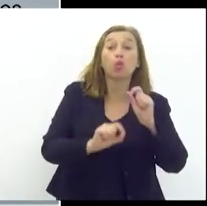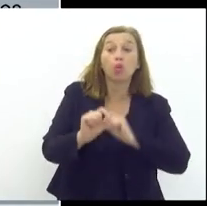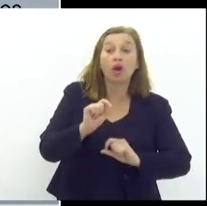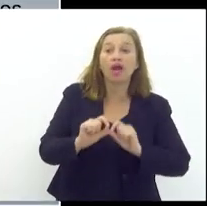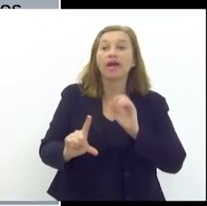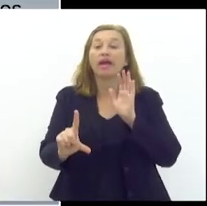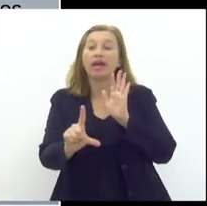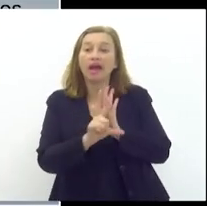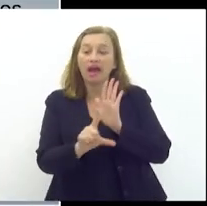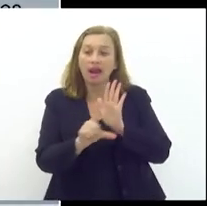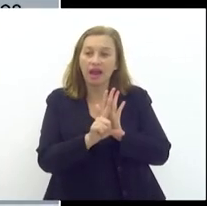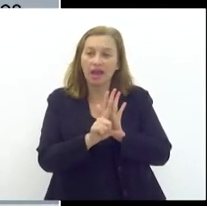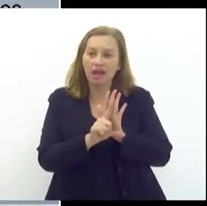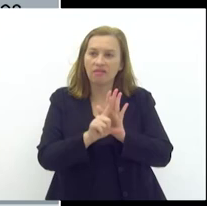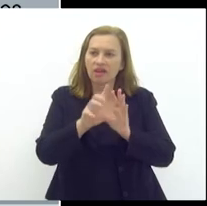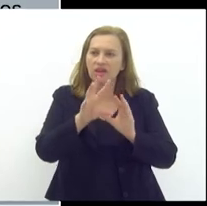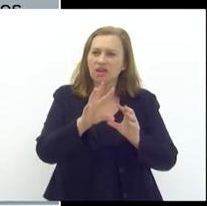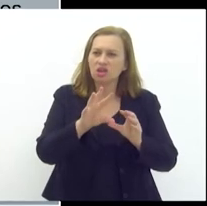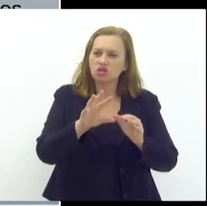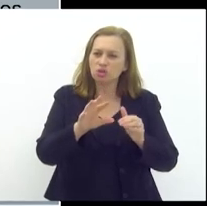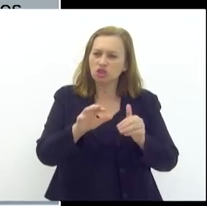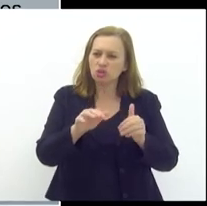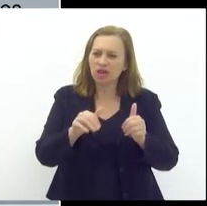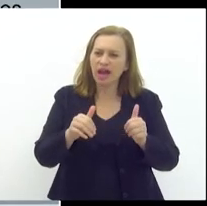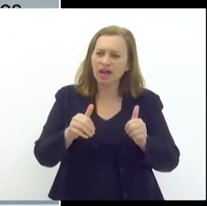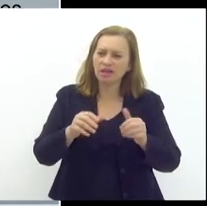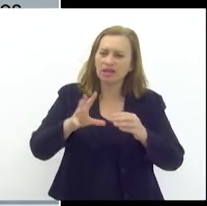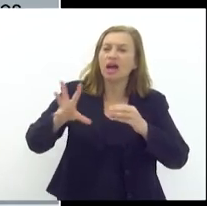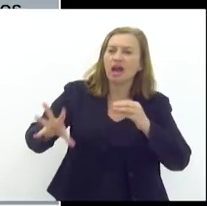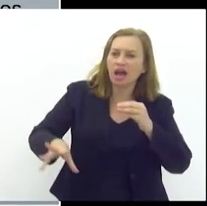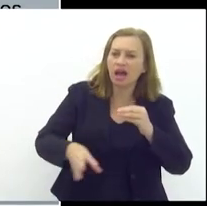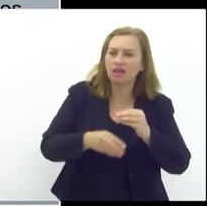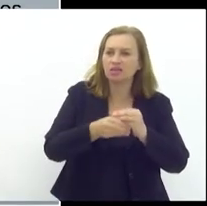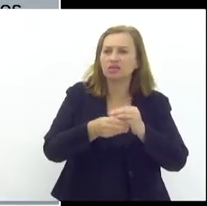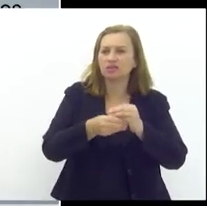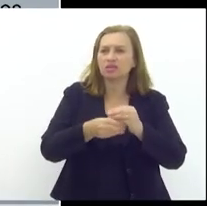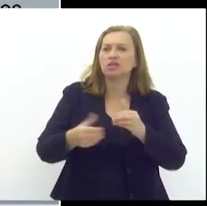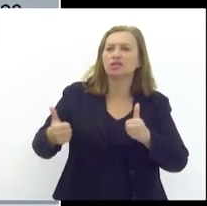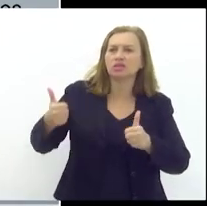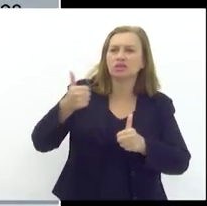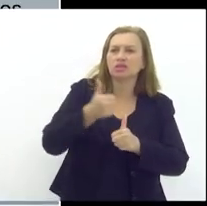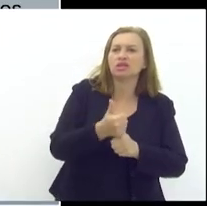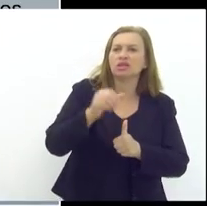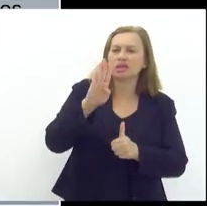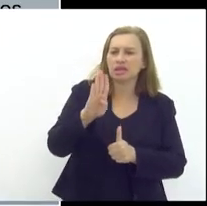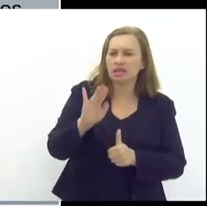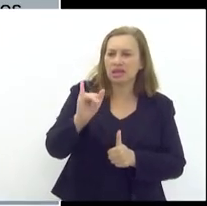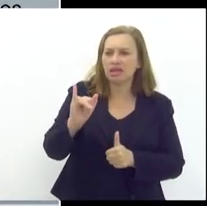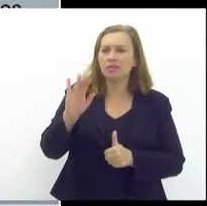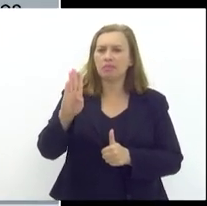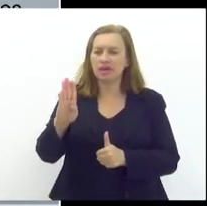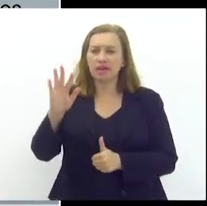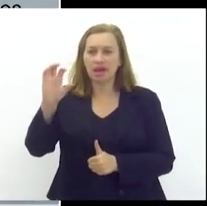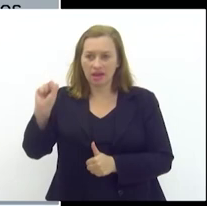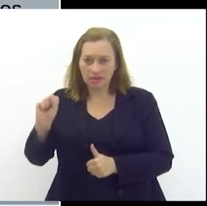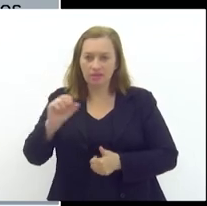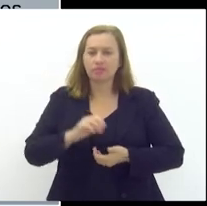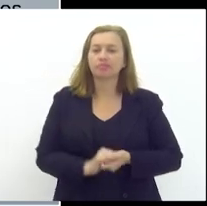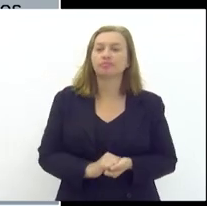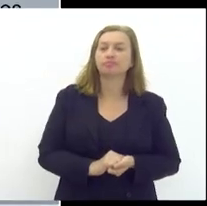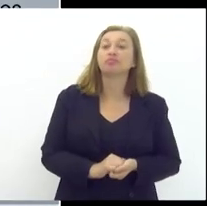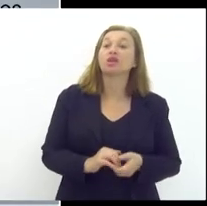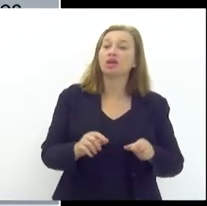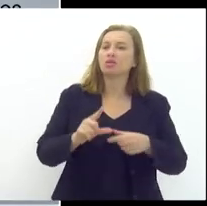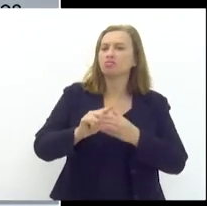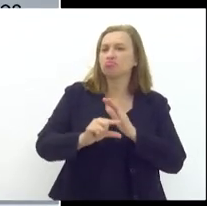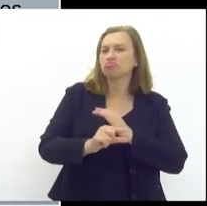instituirá o ibs de competências dos Estados do Distrito Federal e municípios e no